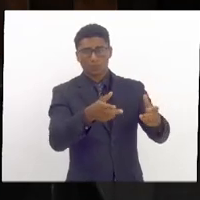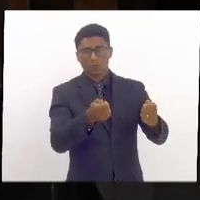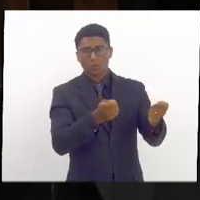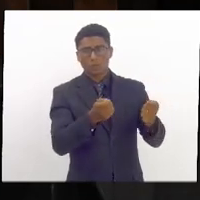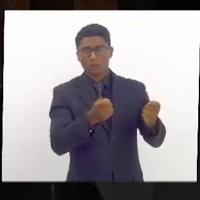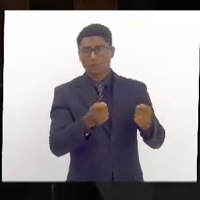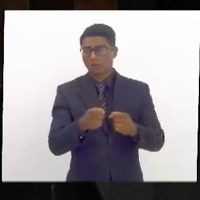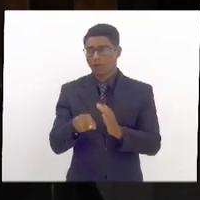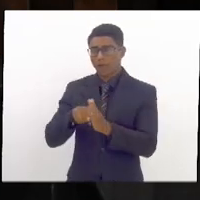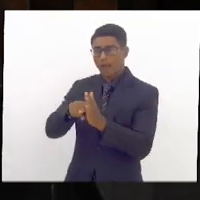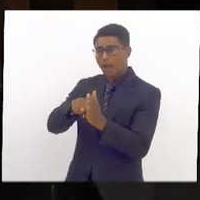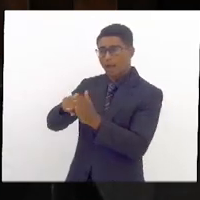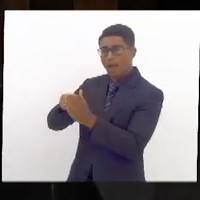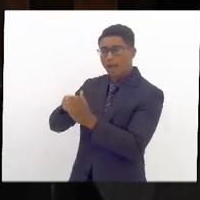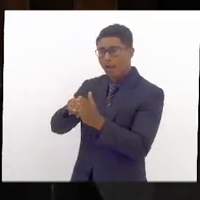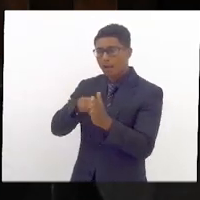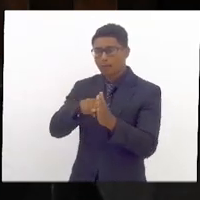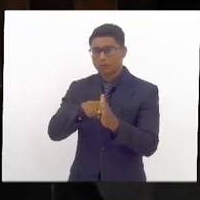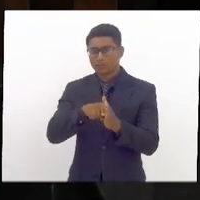análise,